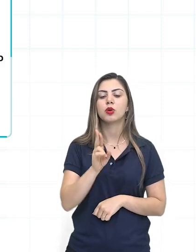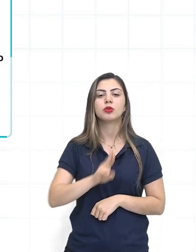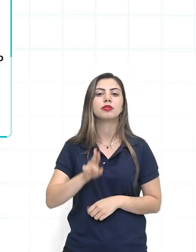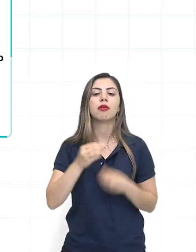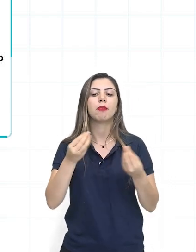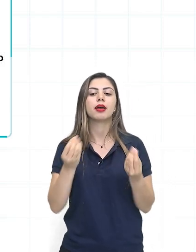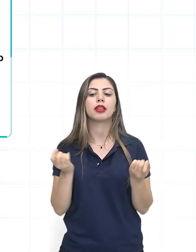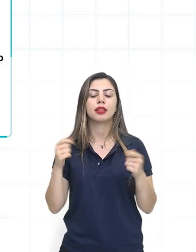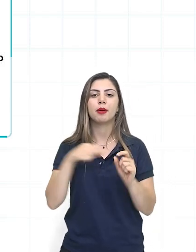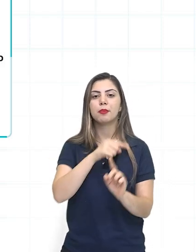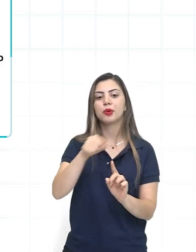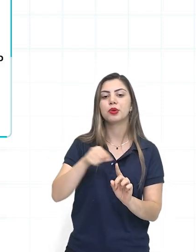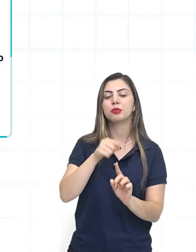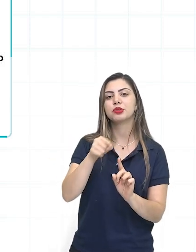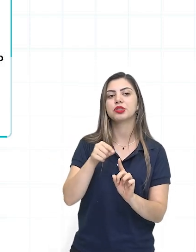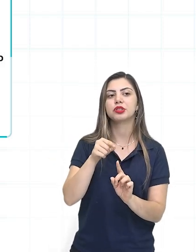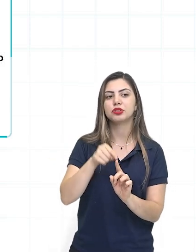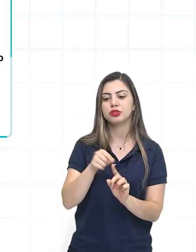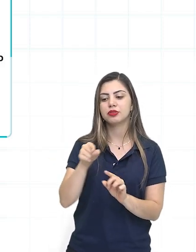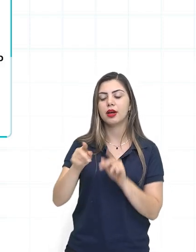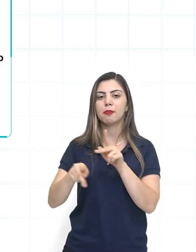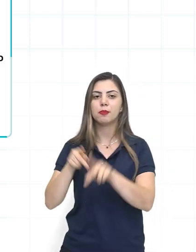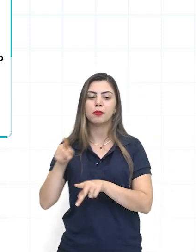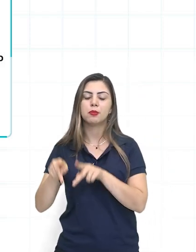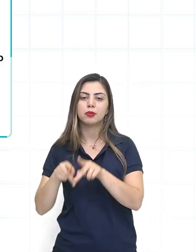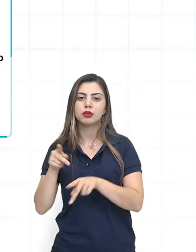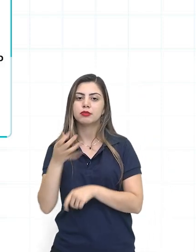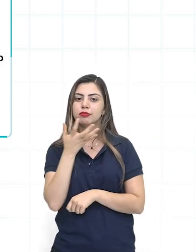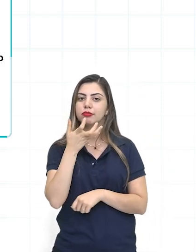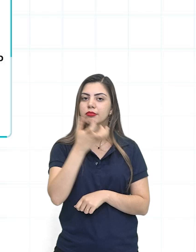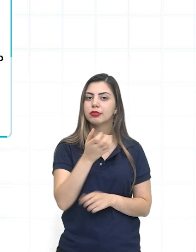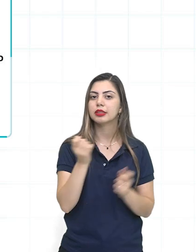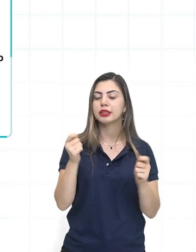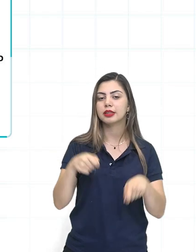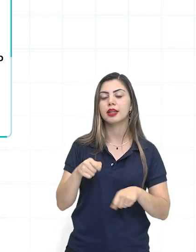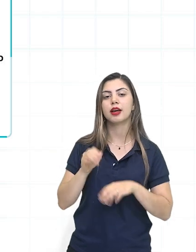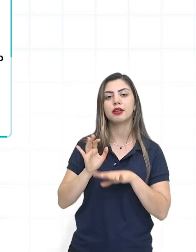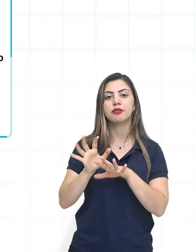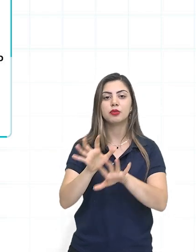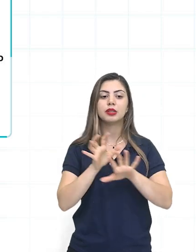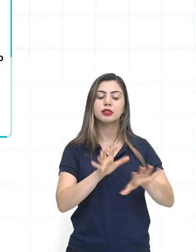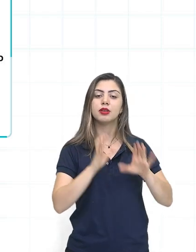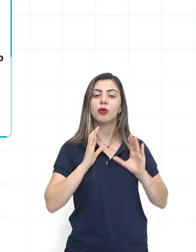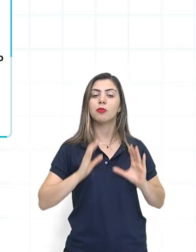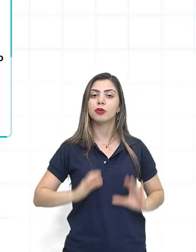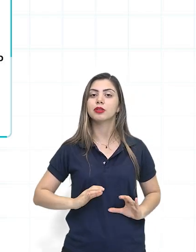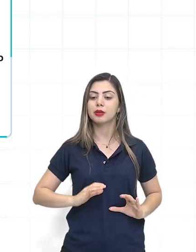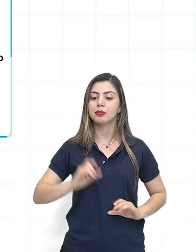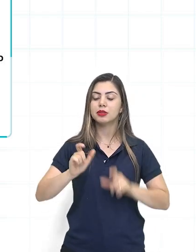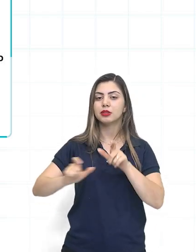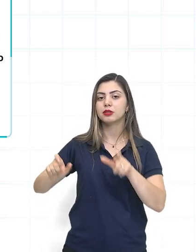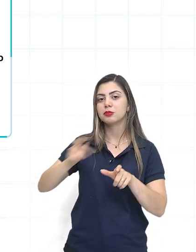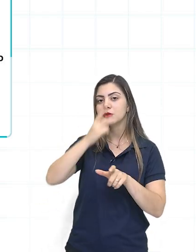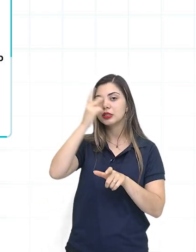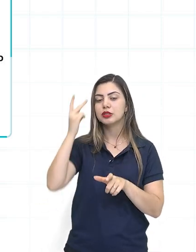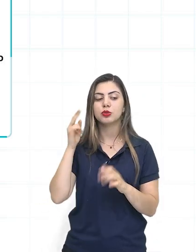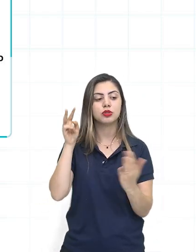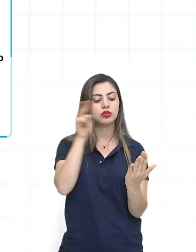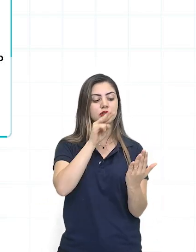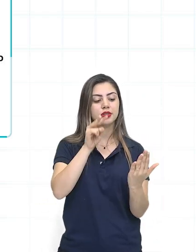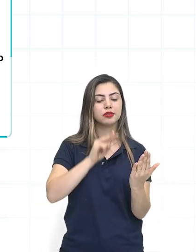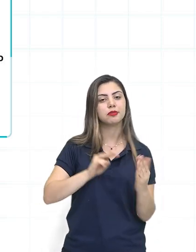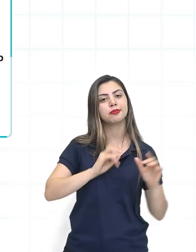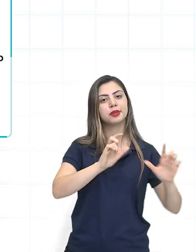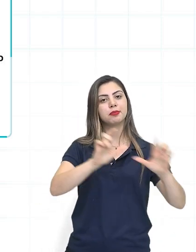com o objetivo de atingir o público-alvo, né? E influenciar também o comportamento de quem visualiza, né,